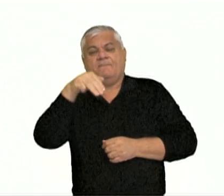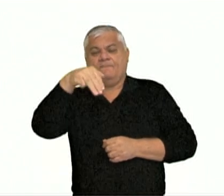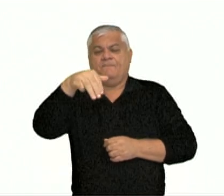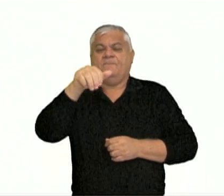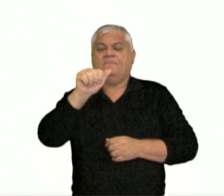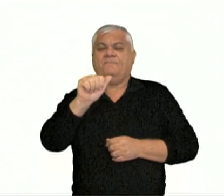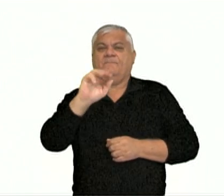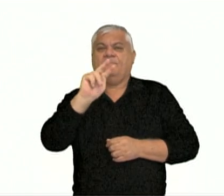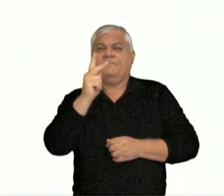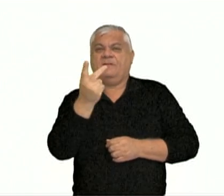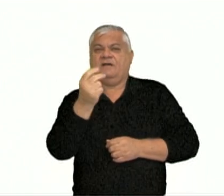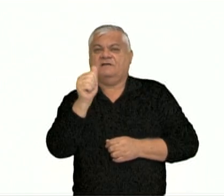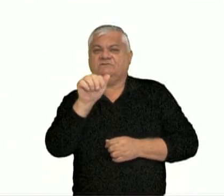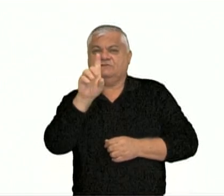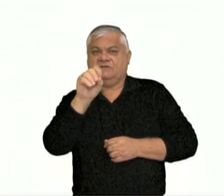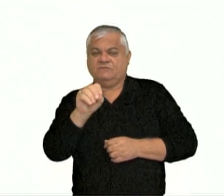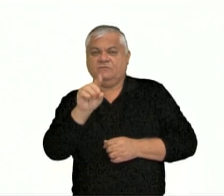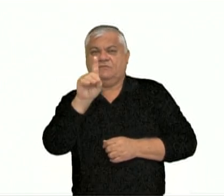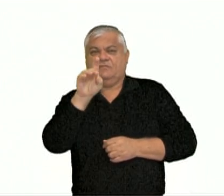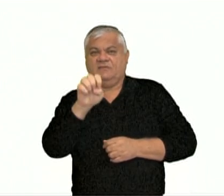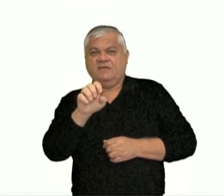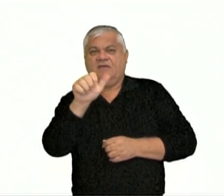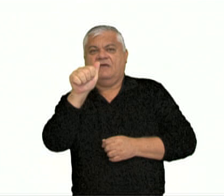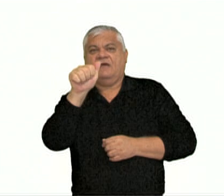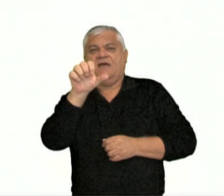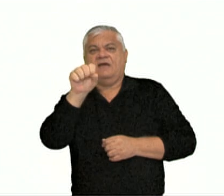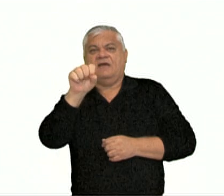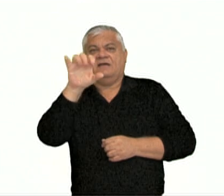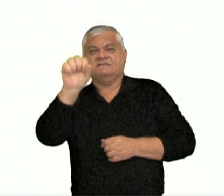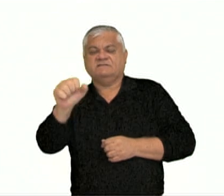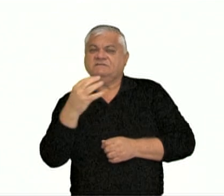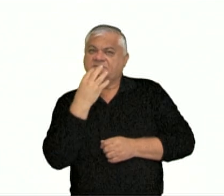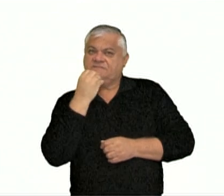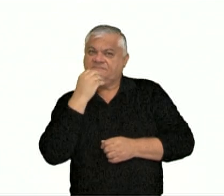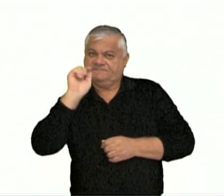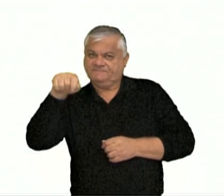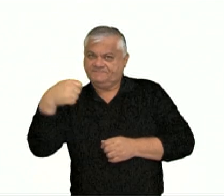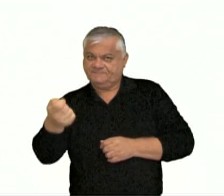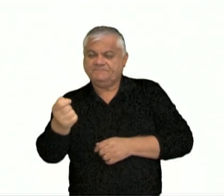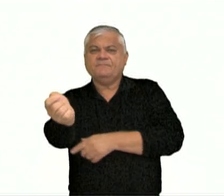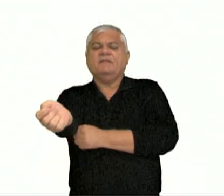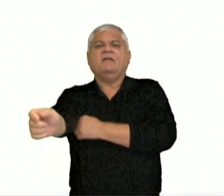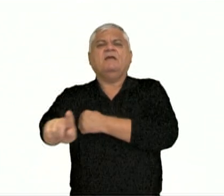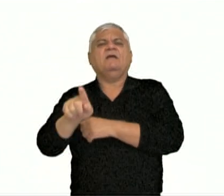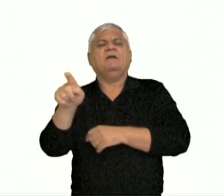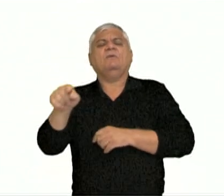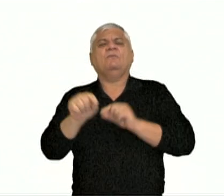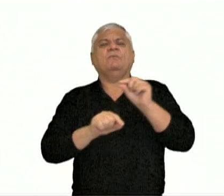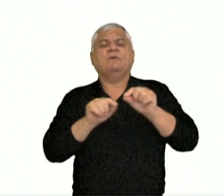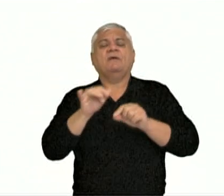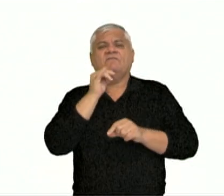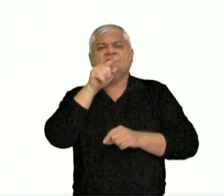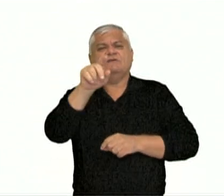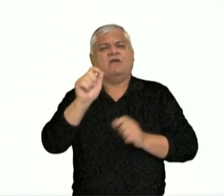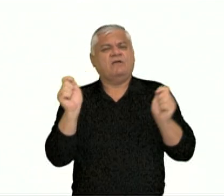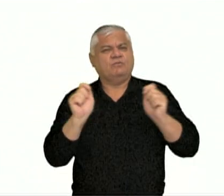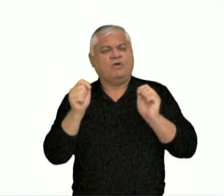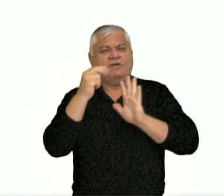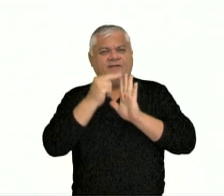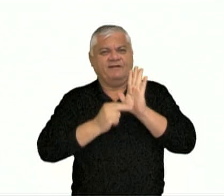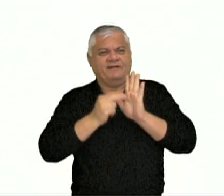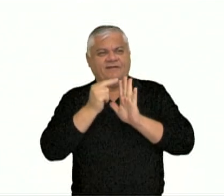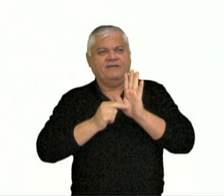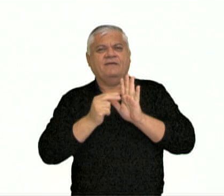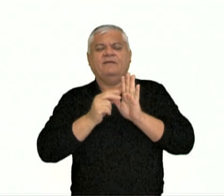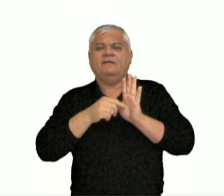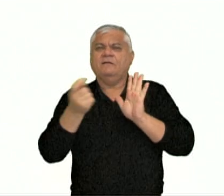domínio público, E eu peguei aqui a página do Baixe Livros. Fica a dica para você que adora ler, acessa